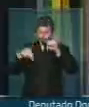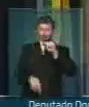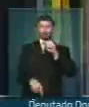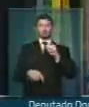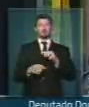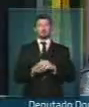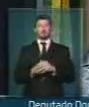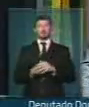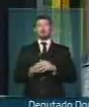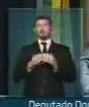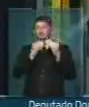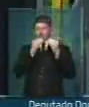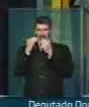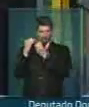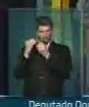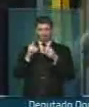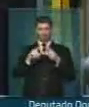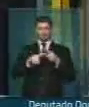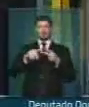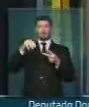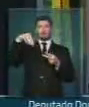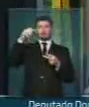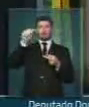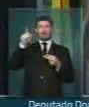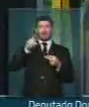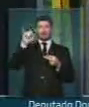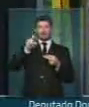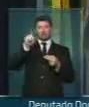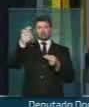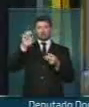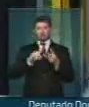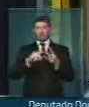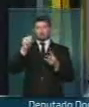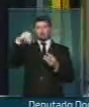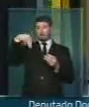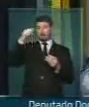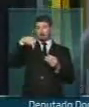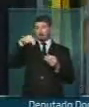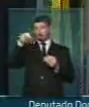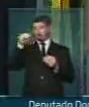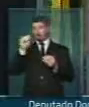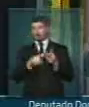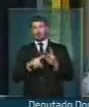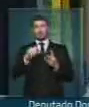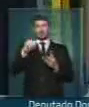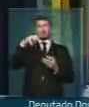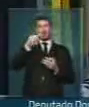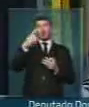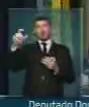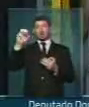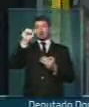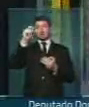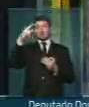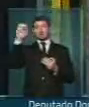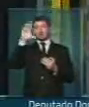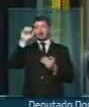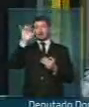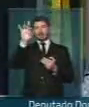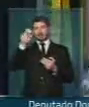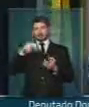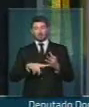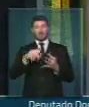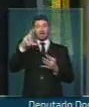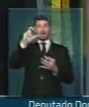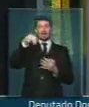melancia, maxixe, mamona, melão de São Caetano, canapum